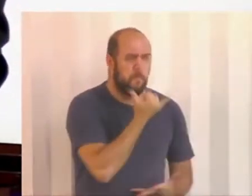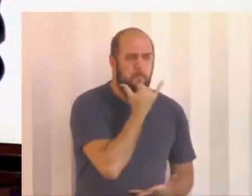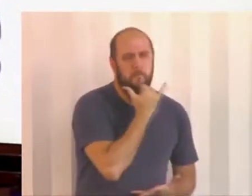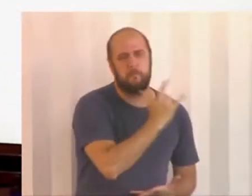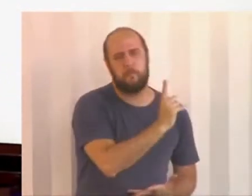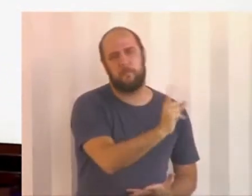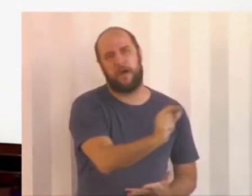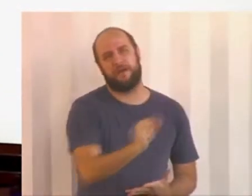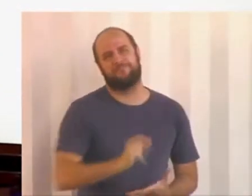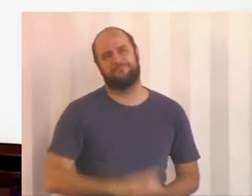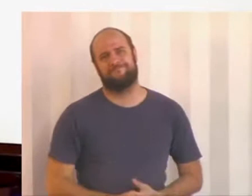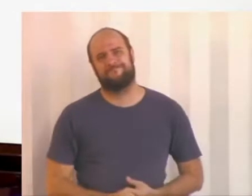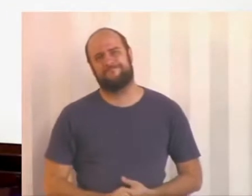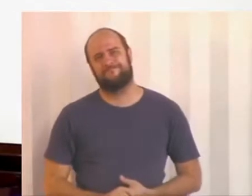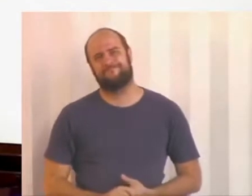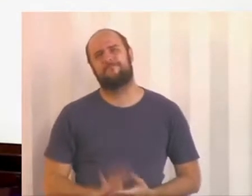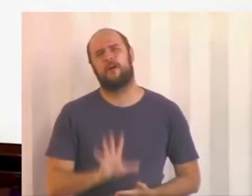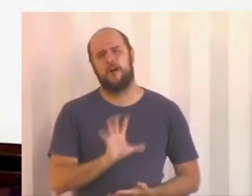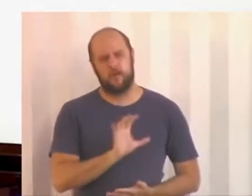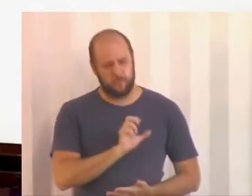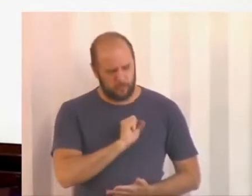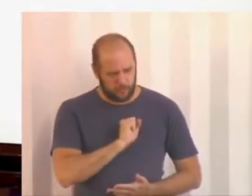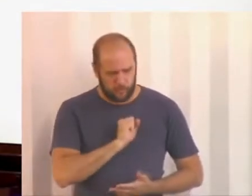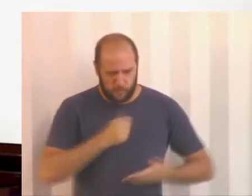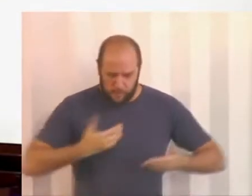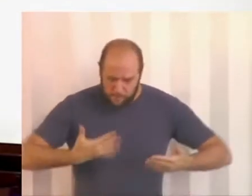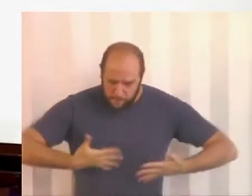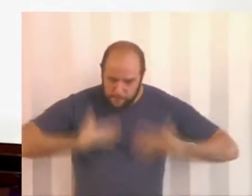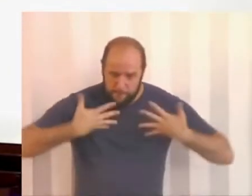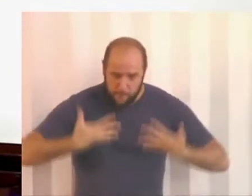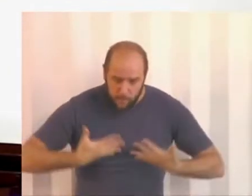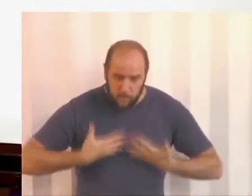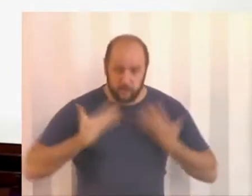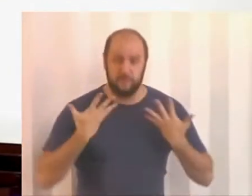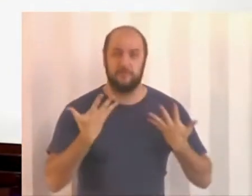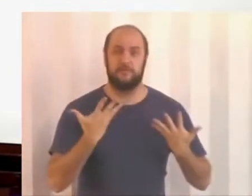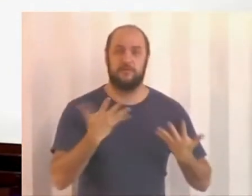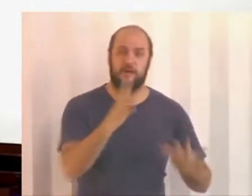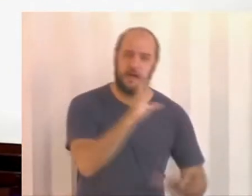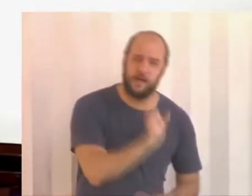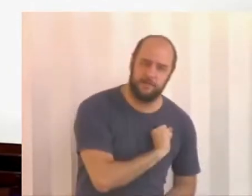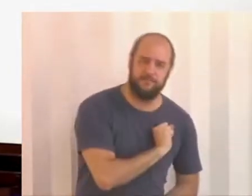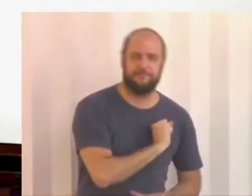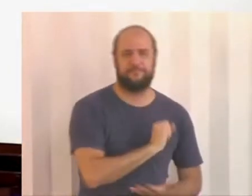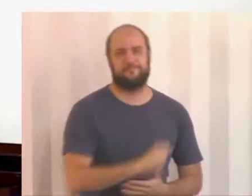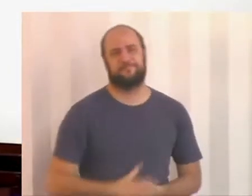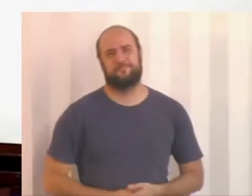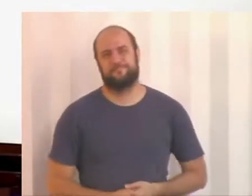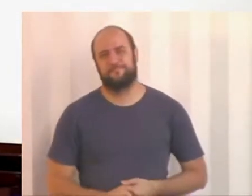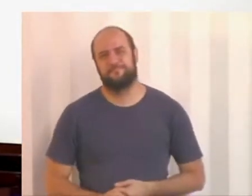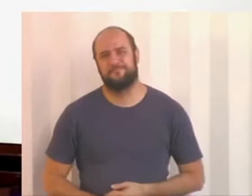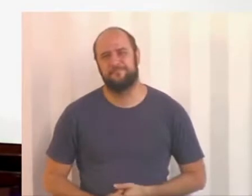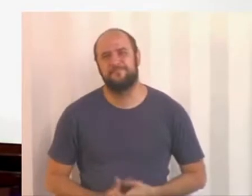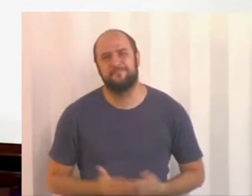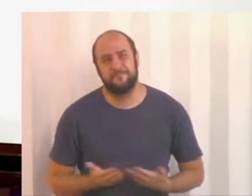que me impulsiona de fato a amar. Então esse amor não é algo que